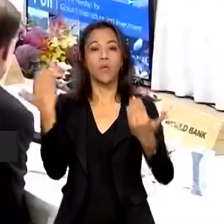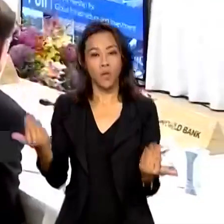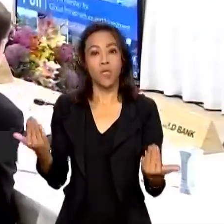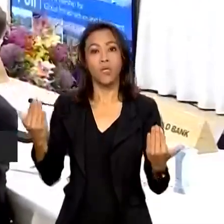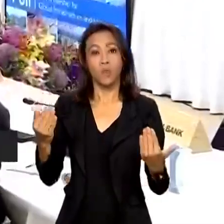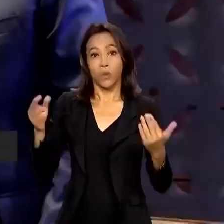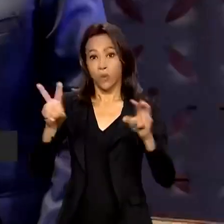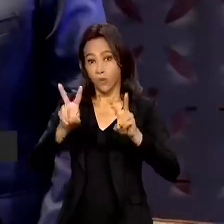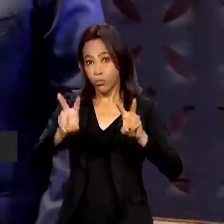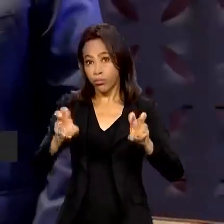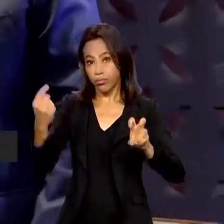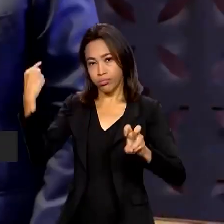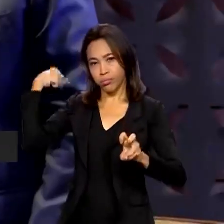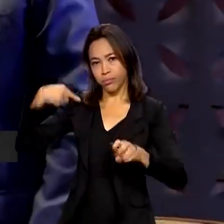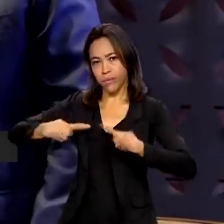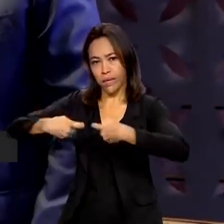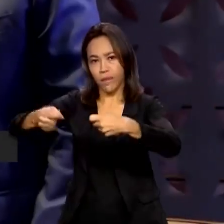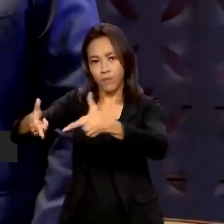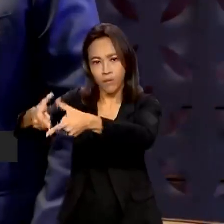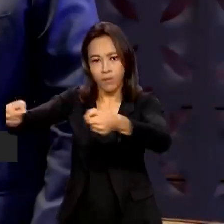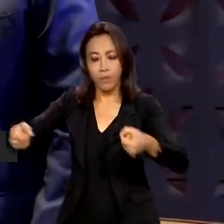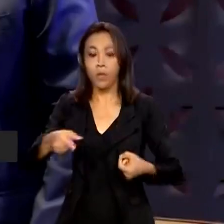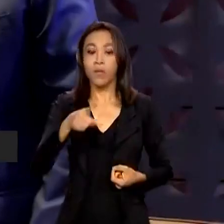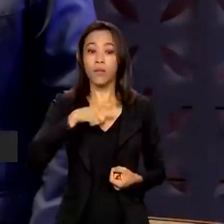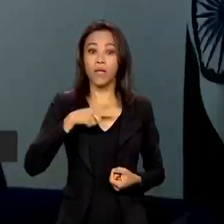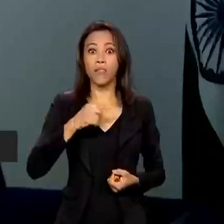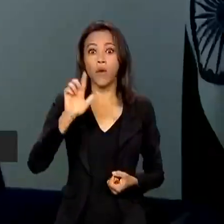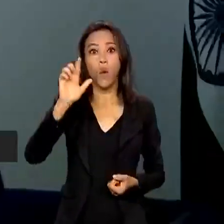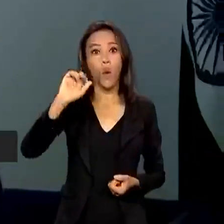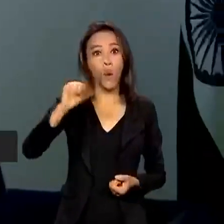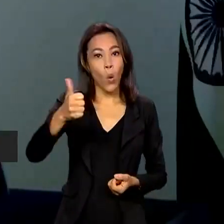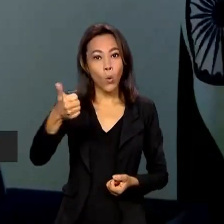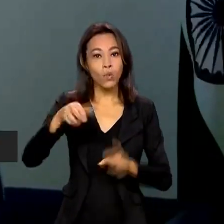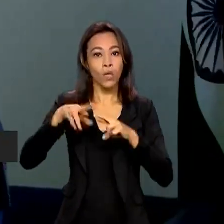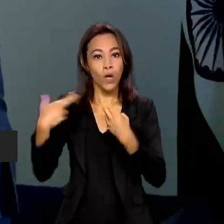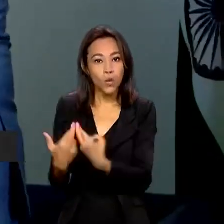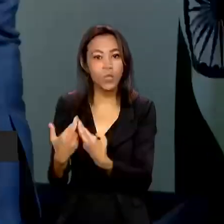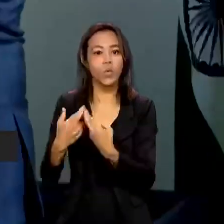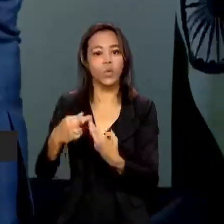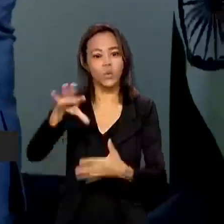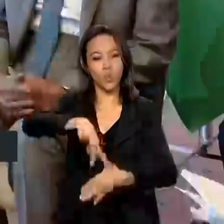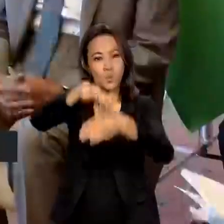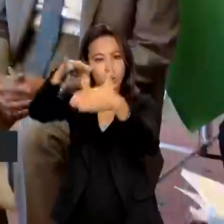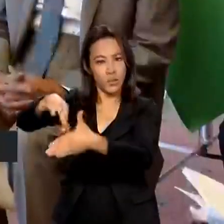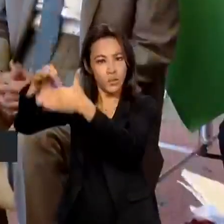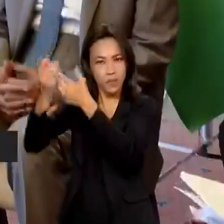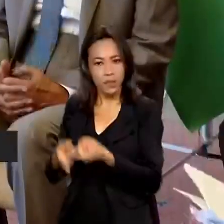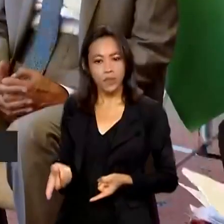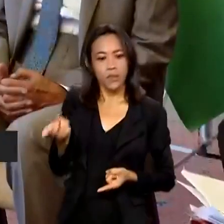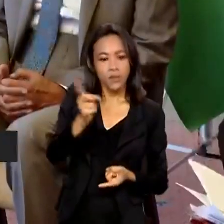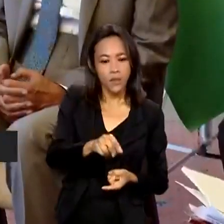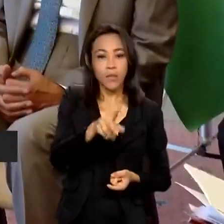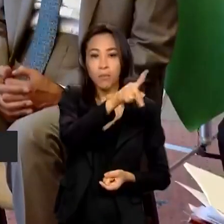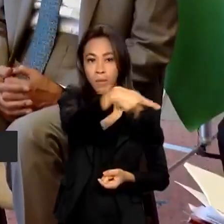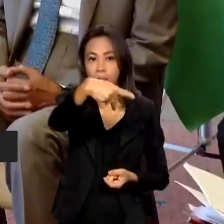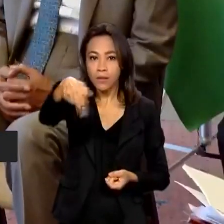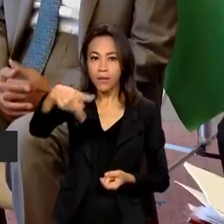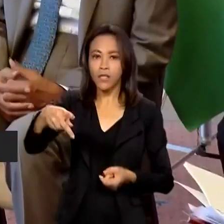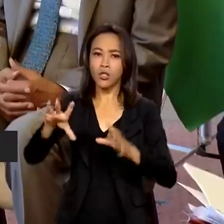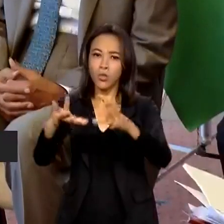da cúpula, o presidente Lula teve 11 reuniões com chefes de Estado e de governo e presidentes de